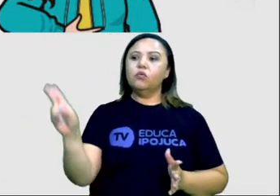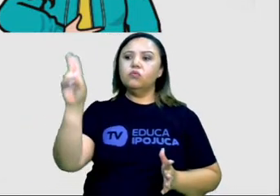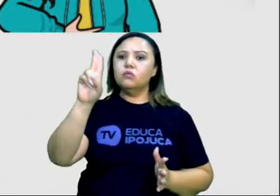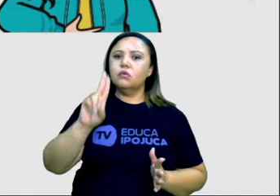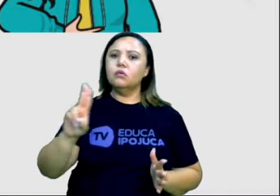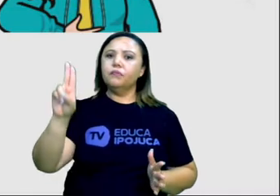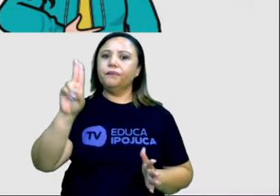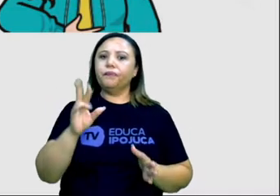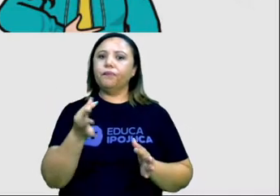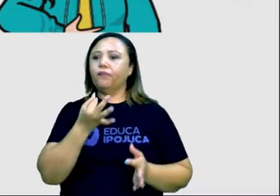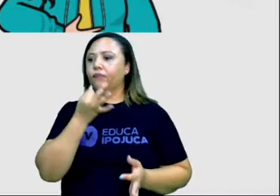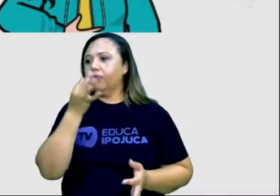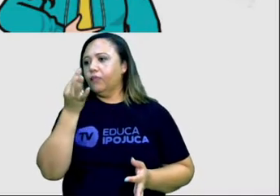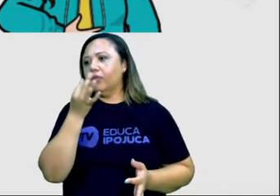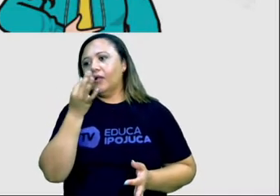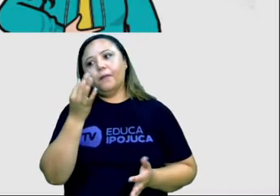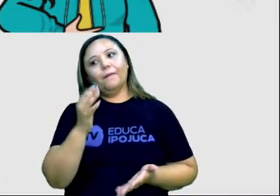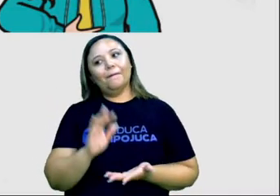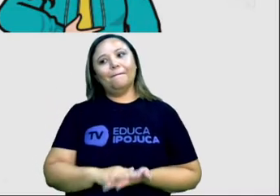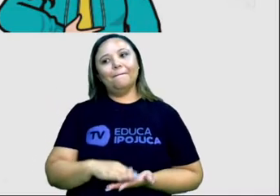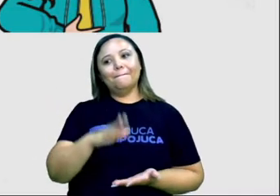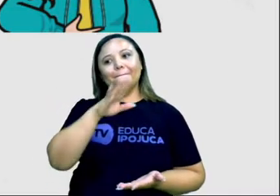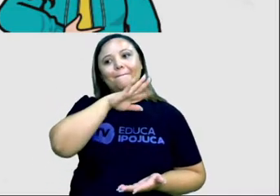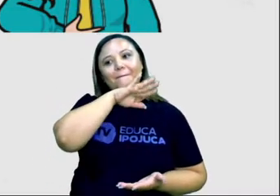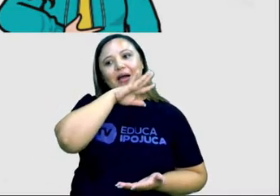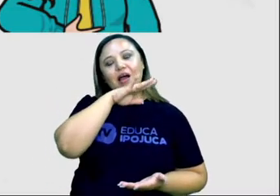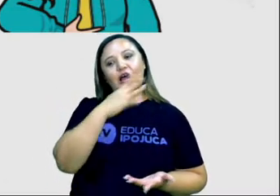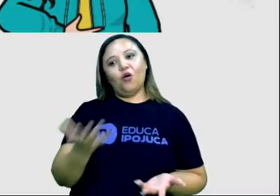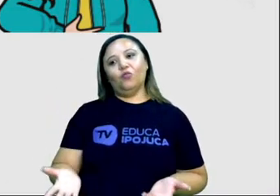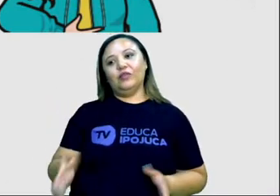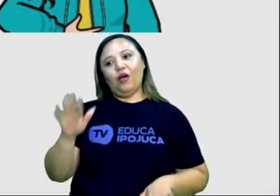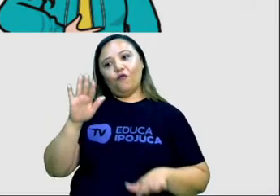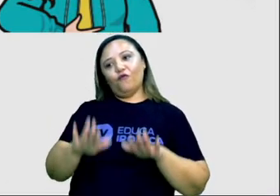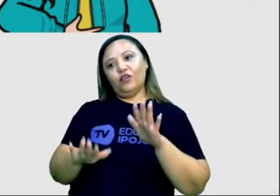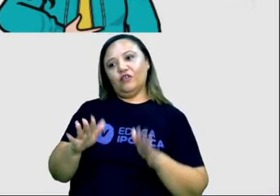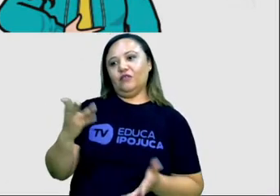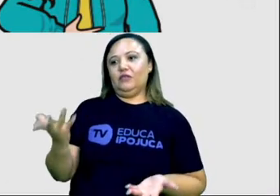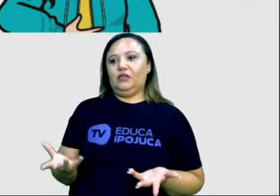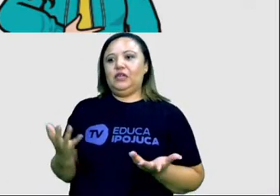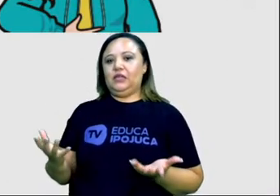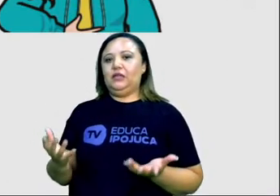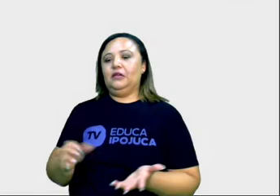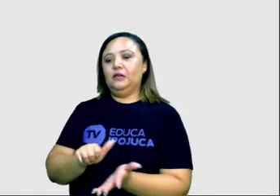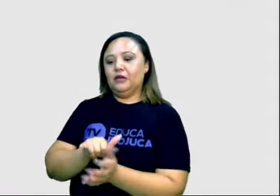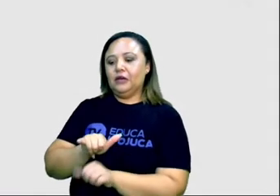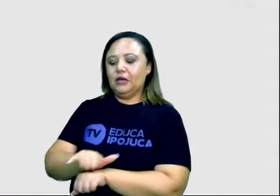alguma argumentação maliciosa, ou seja, aquele que queria realmente enganar o outro.